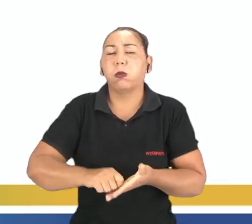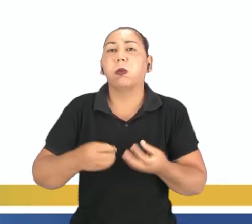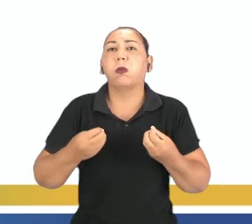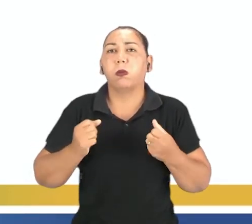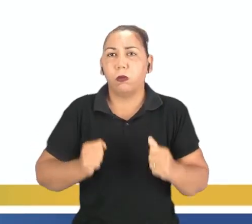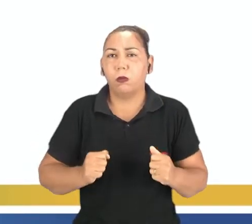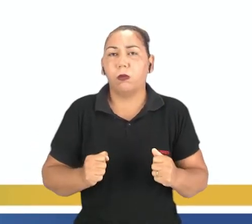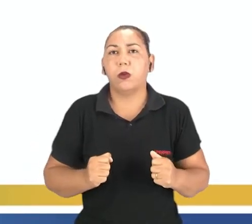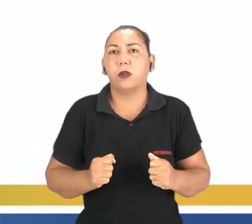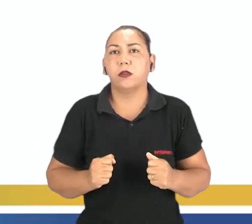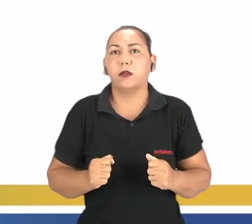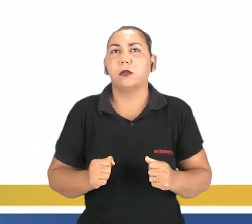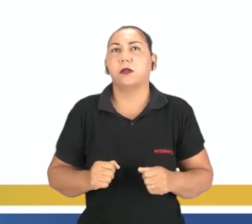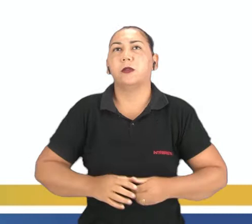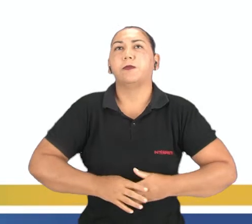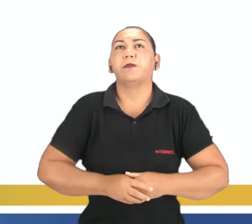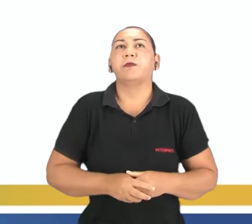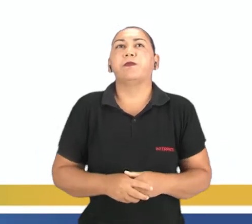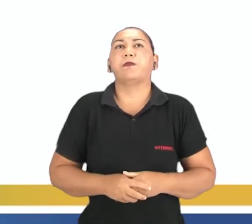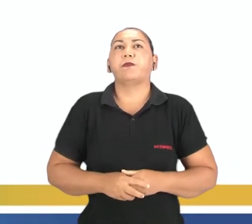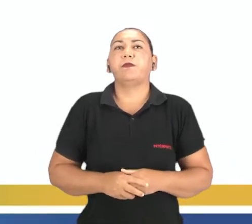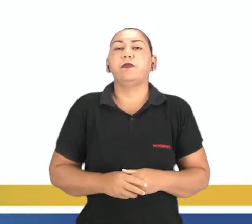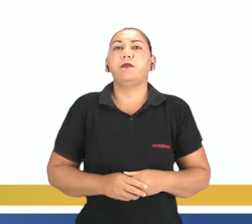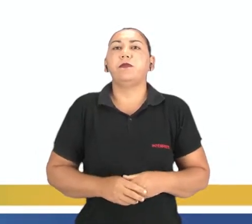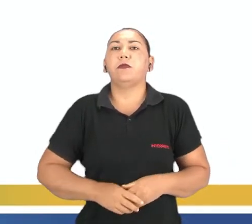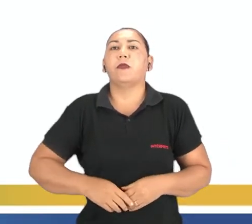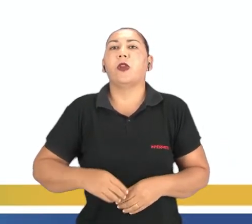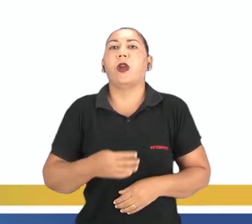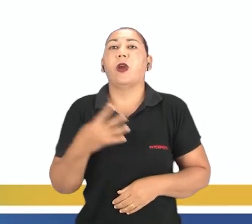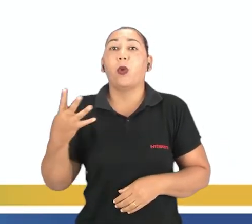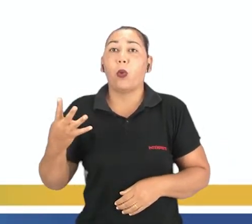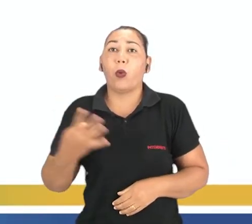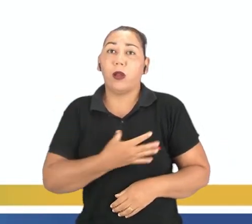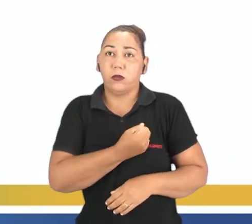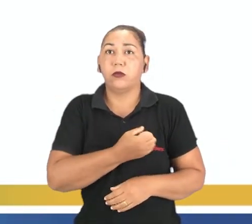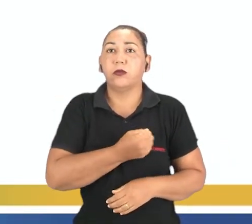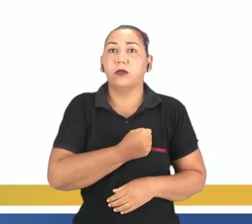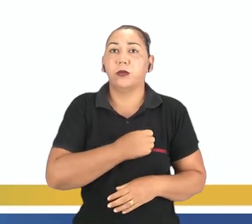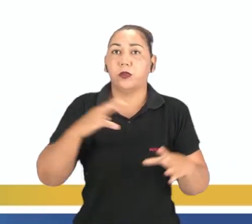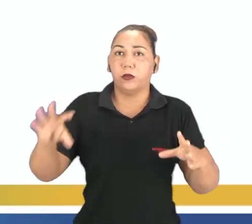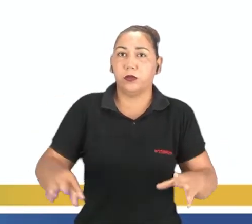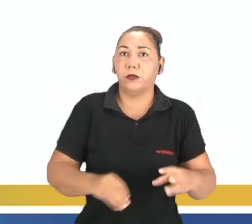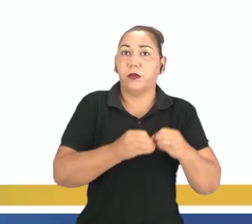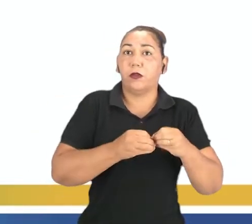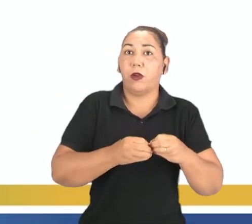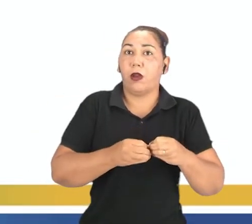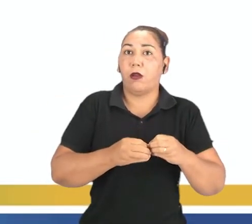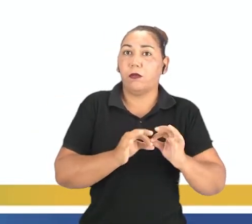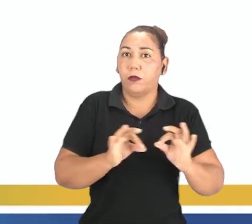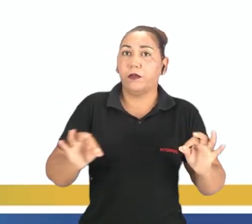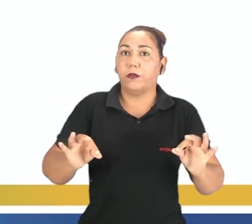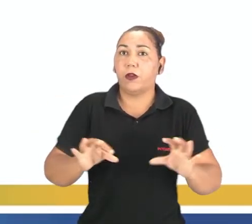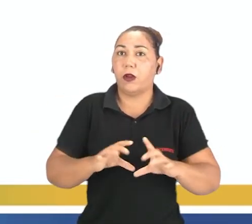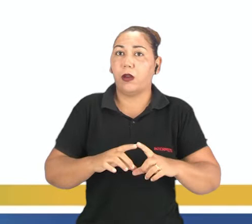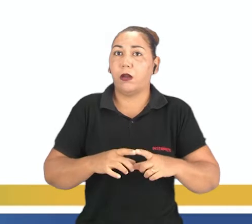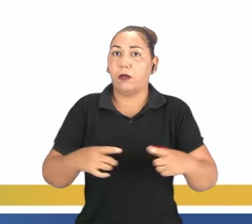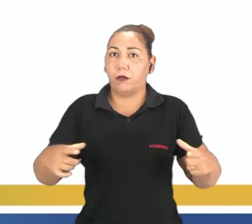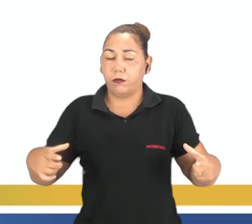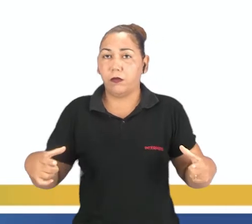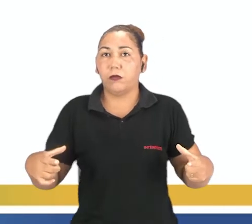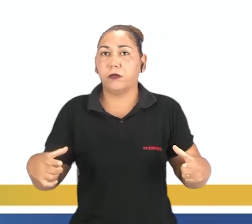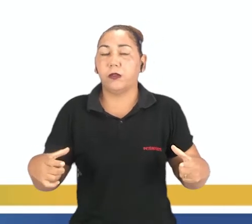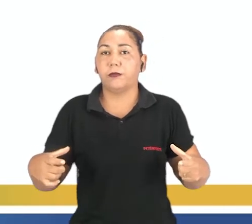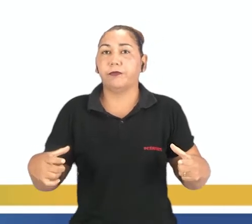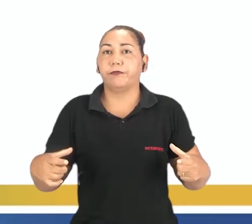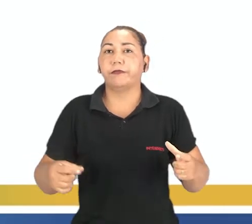4 números quaisquer aí, A, B, C e D, formem uma proporção. Nessa ordem, tá? Então, essa proporção, ela